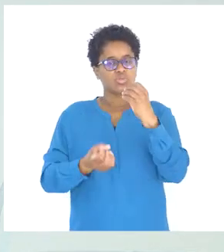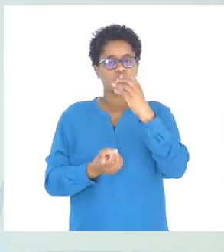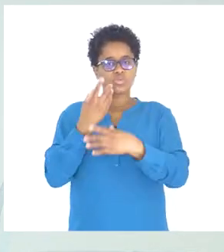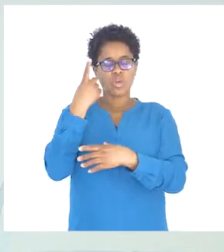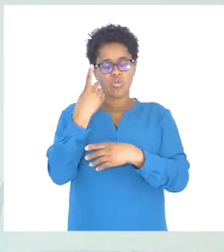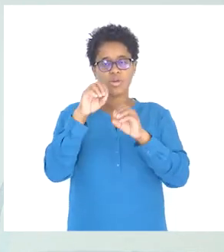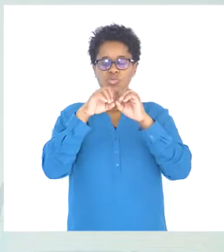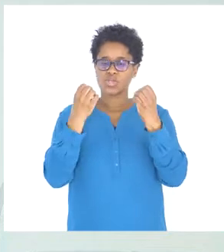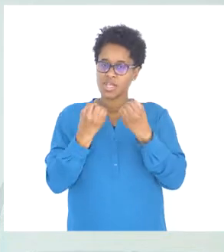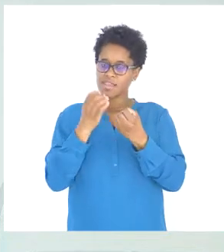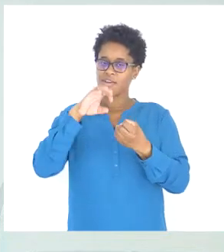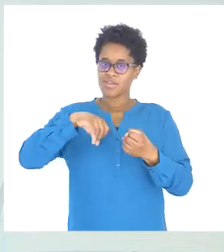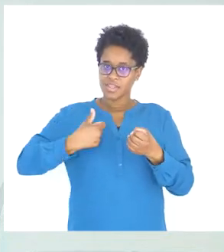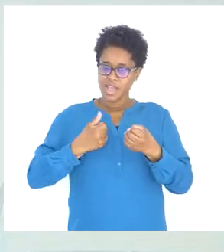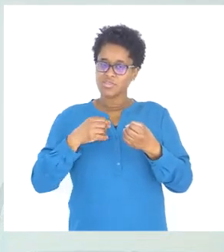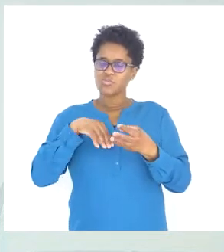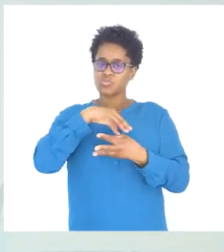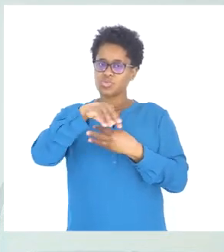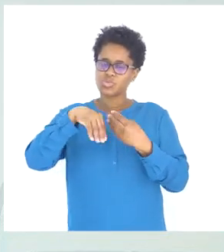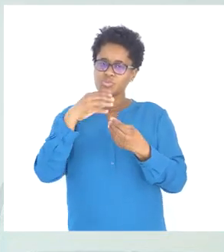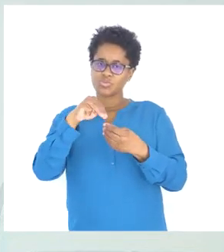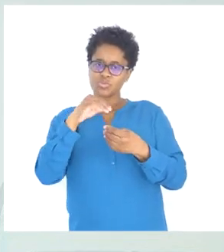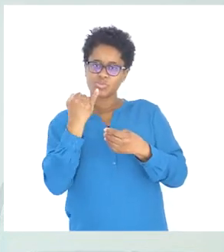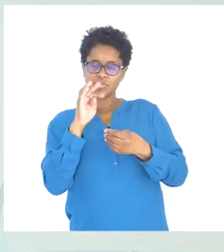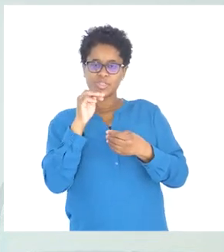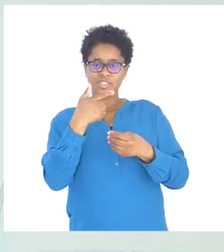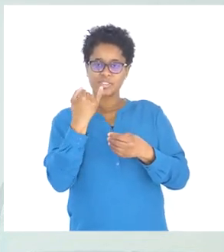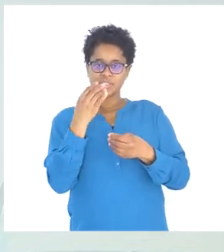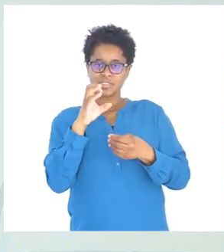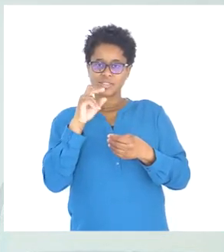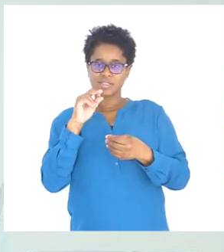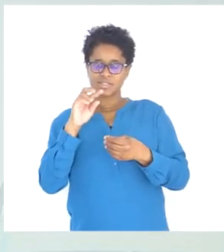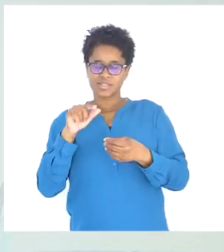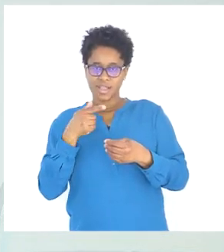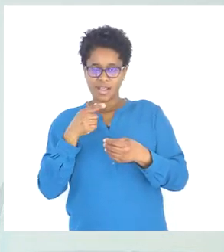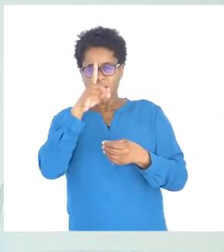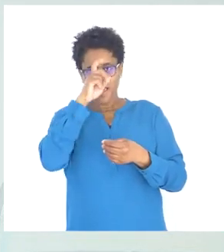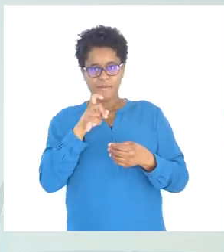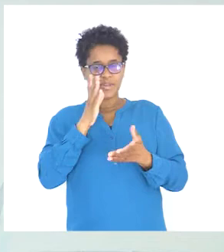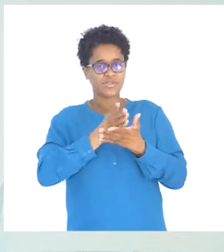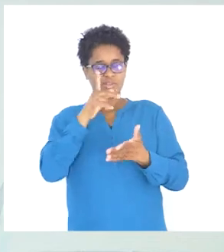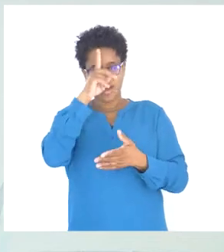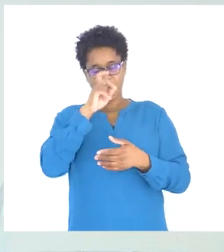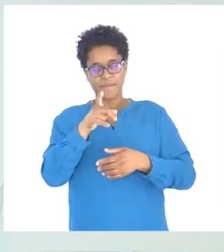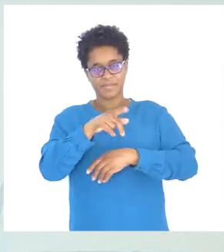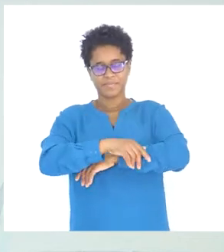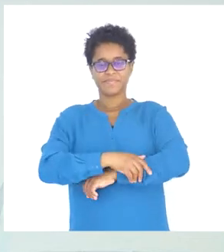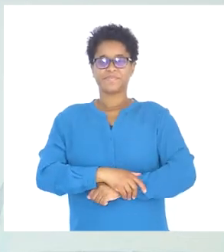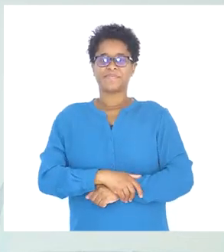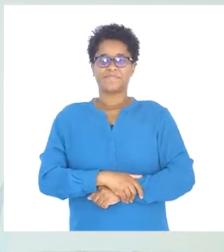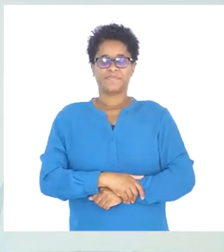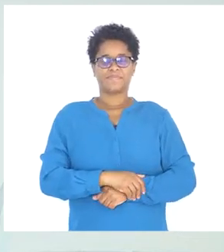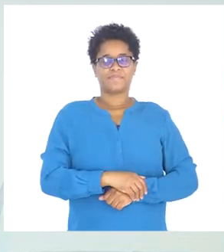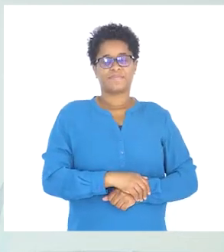origem a uma sociedade cabo-verdiana mestiça. Lembram-se? Então é só recordar. Vamos